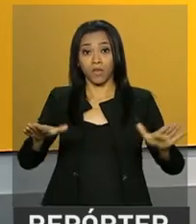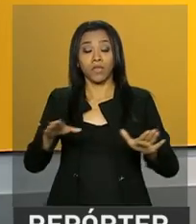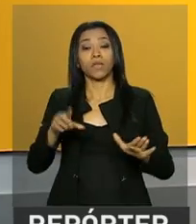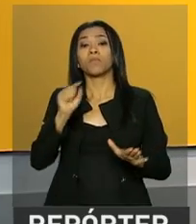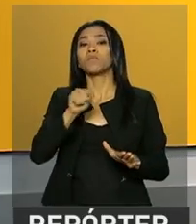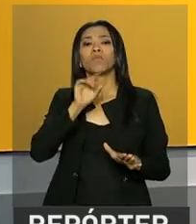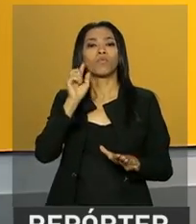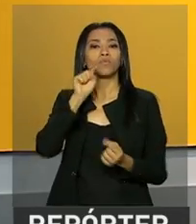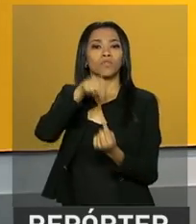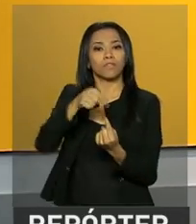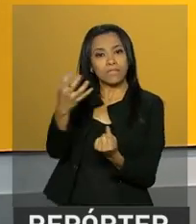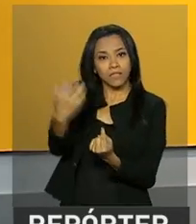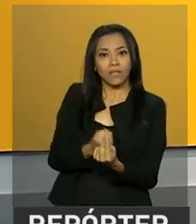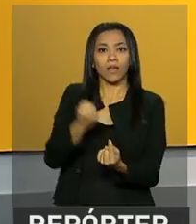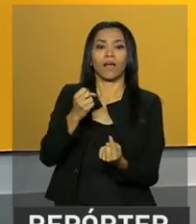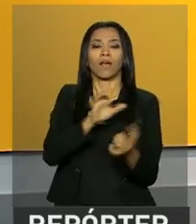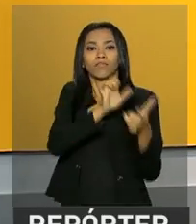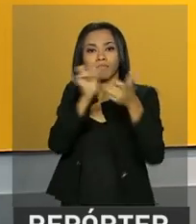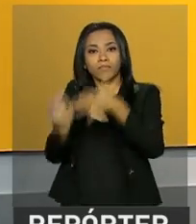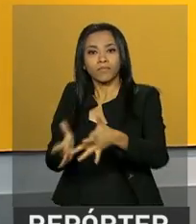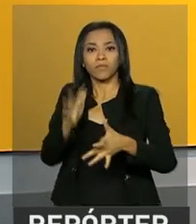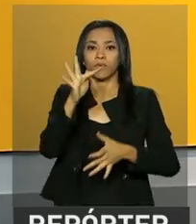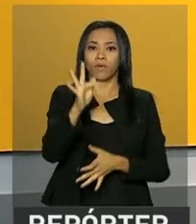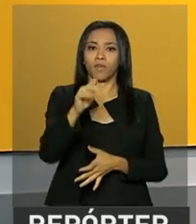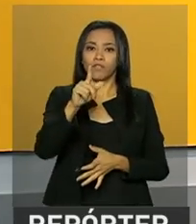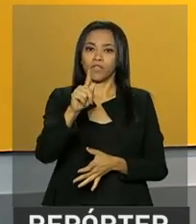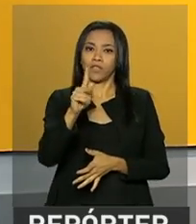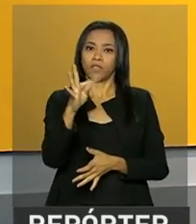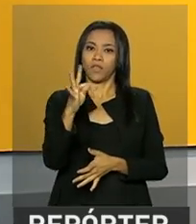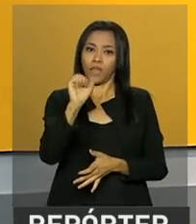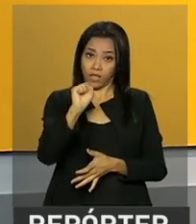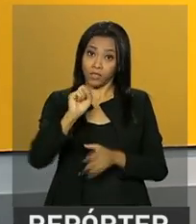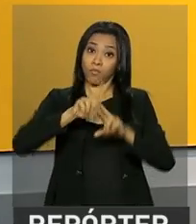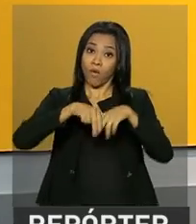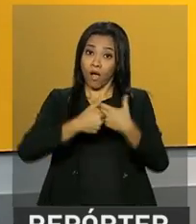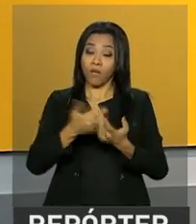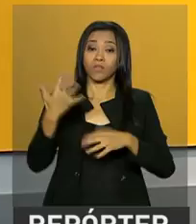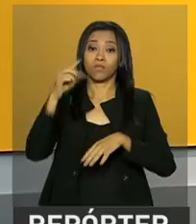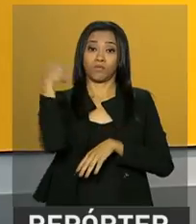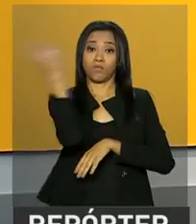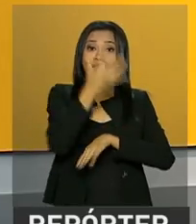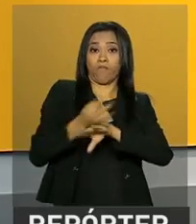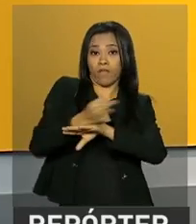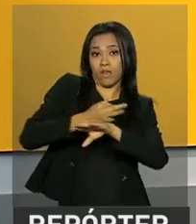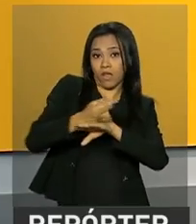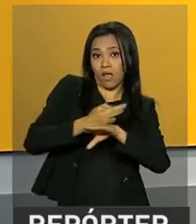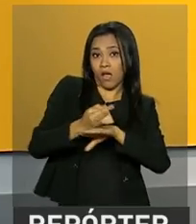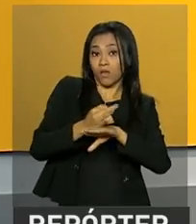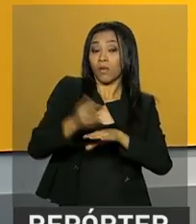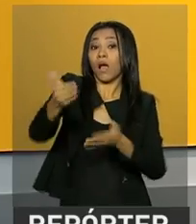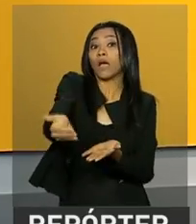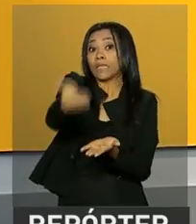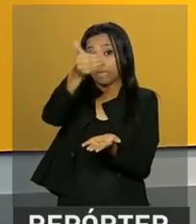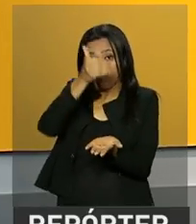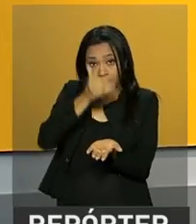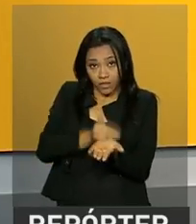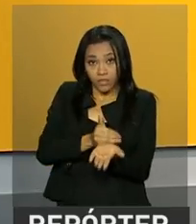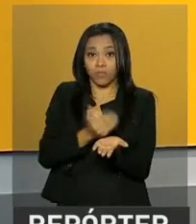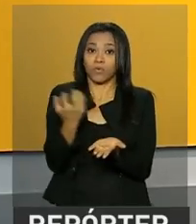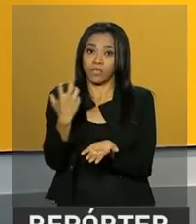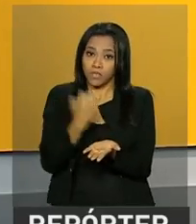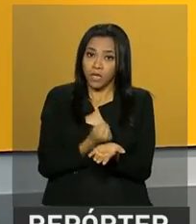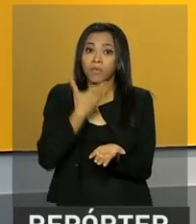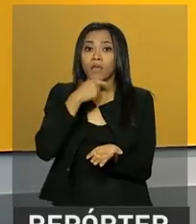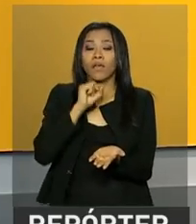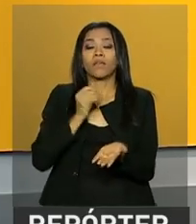contas inativas do fgts por conta do feriado de corpus christi o governo decidiu antecipar o site para os